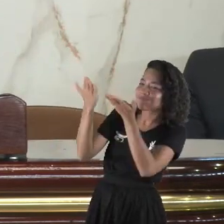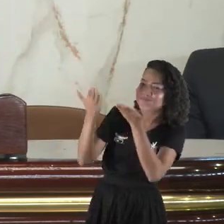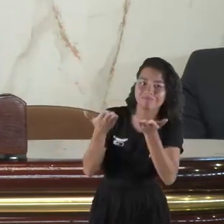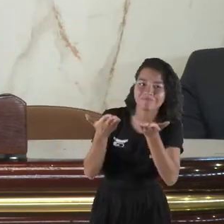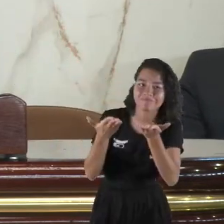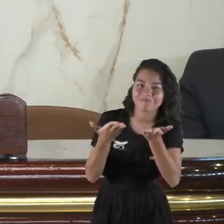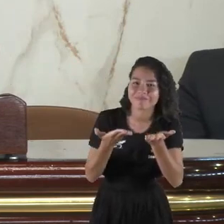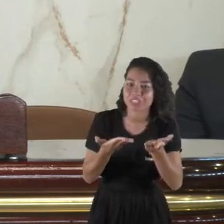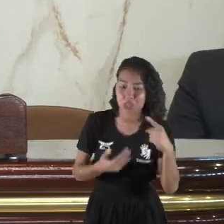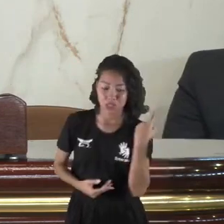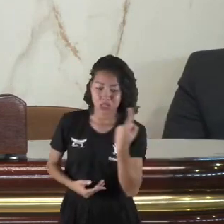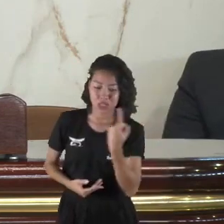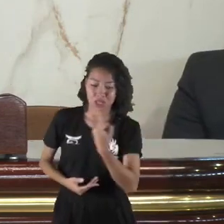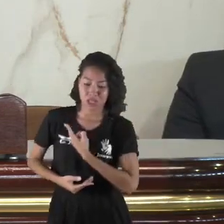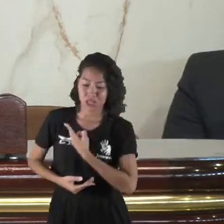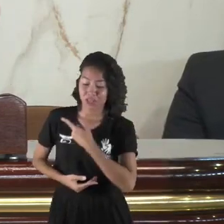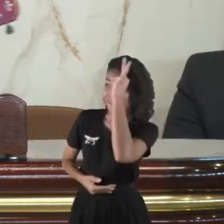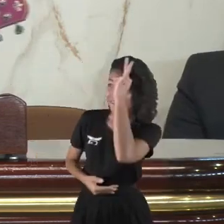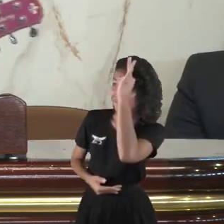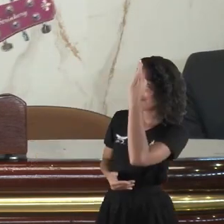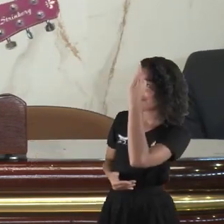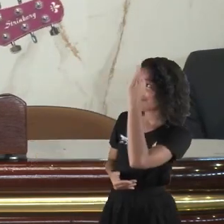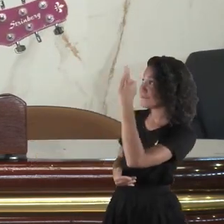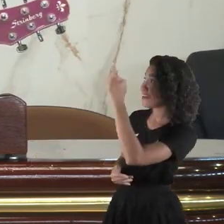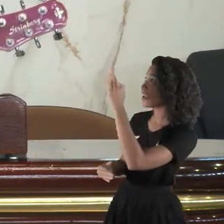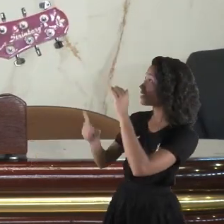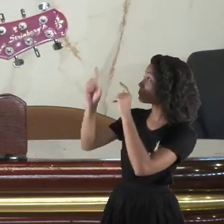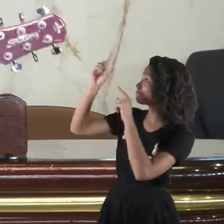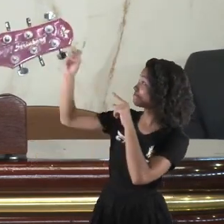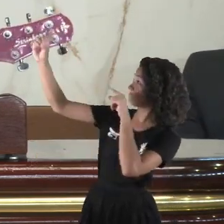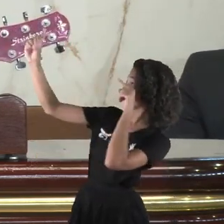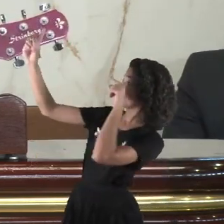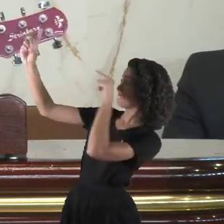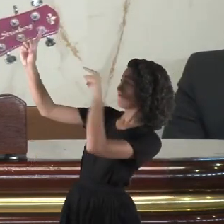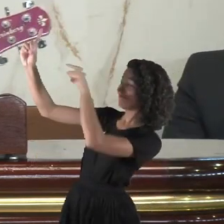nossa fé está no nosso